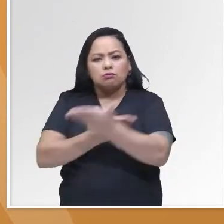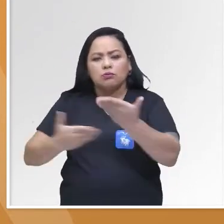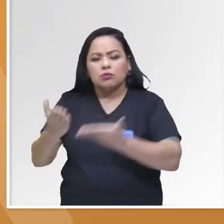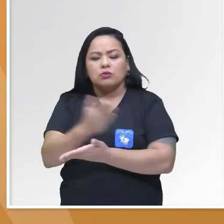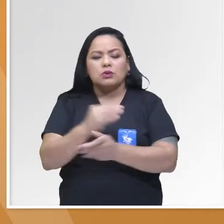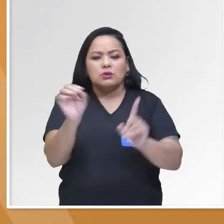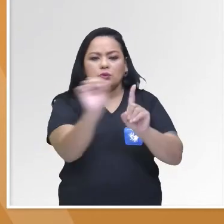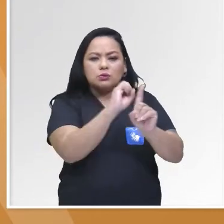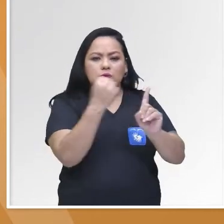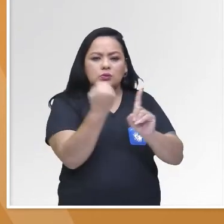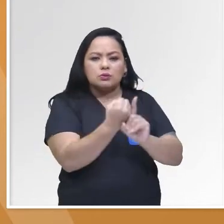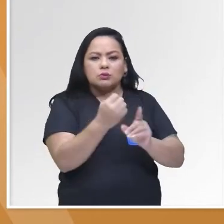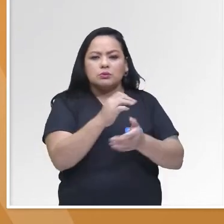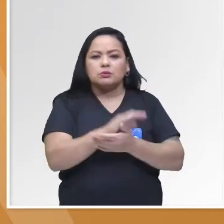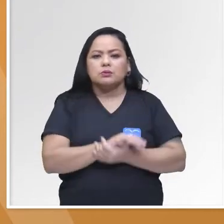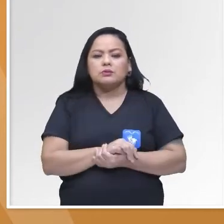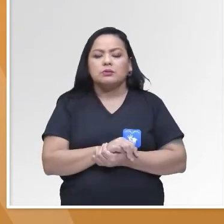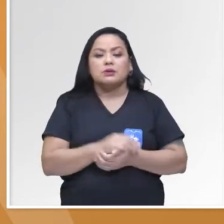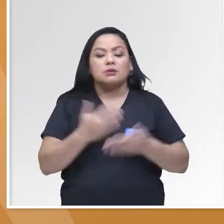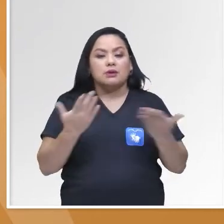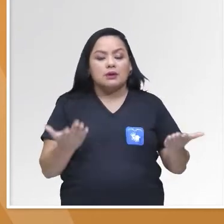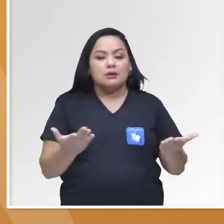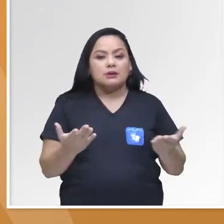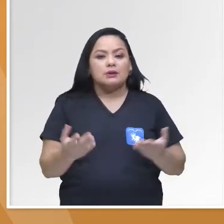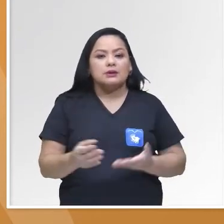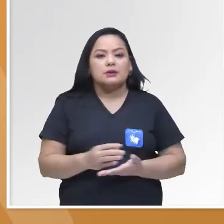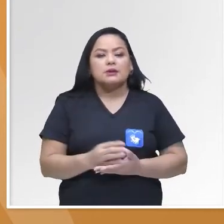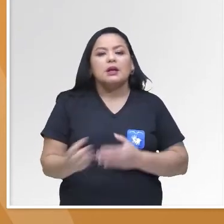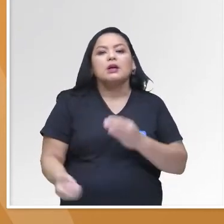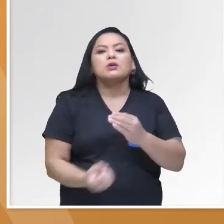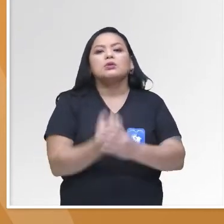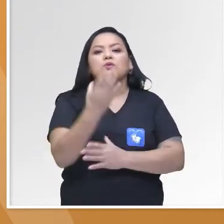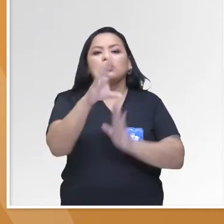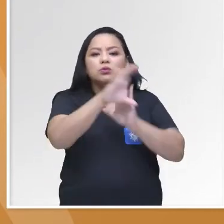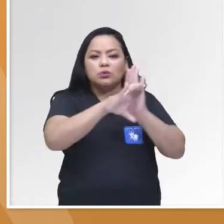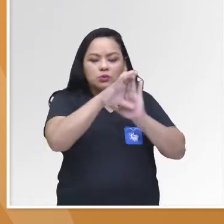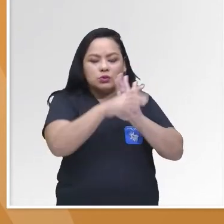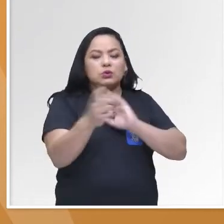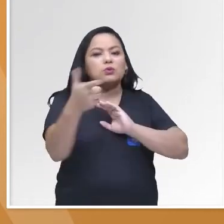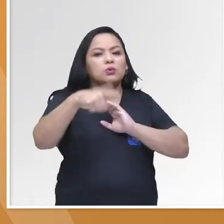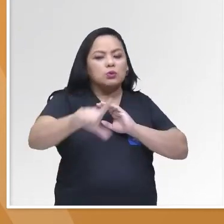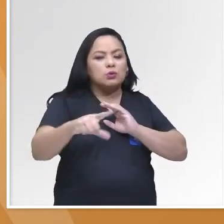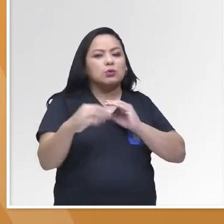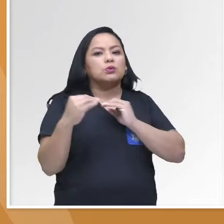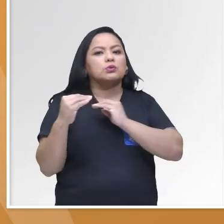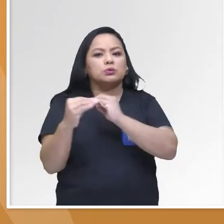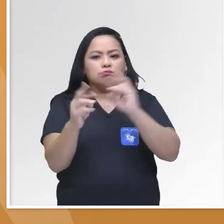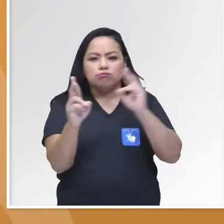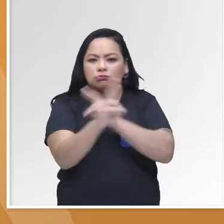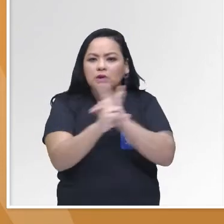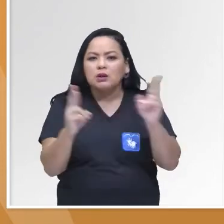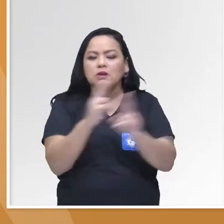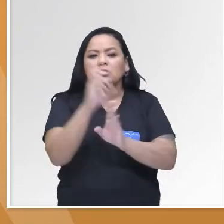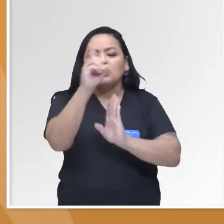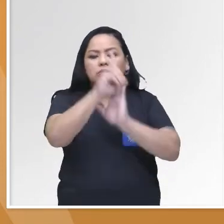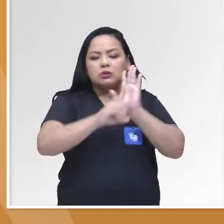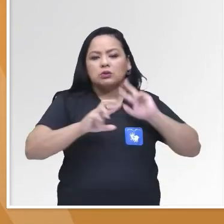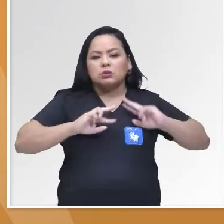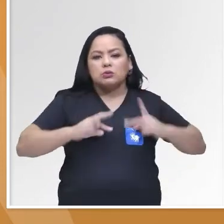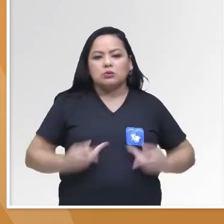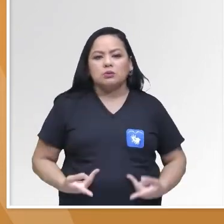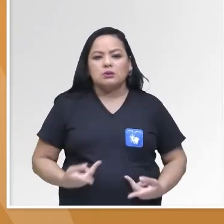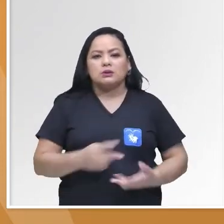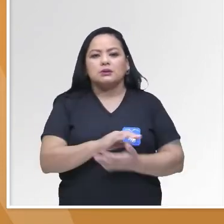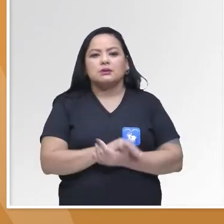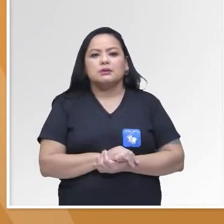uma sociedade. É aí que vai entrar um outro conceito que está muito relacionado aos direitos humanos, que é